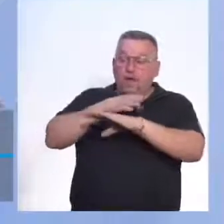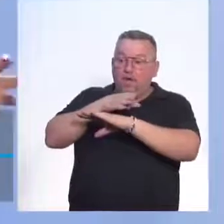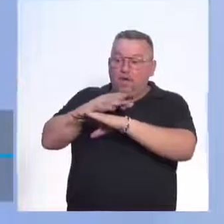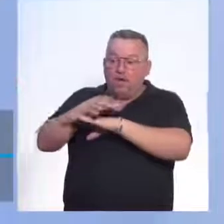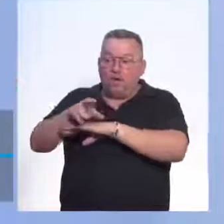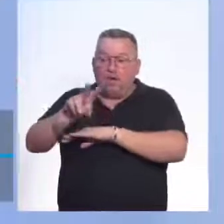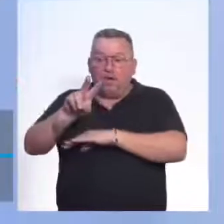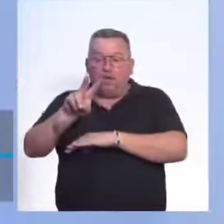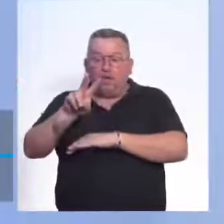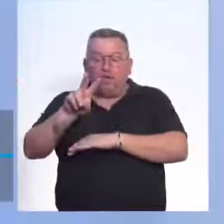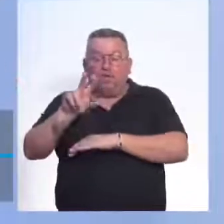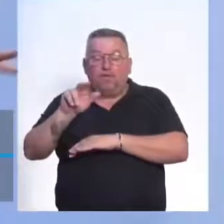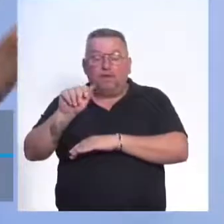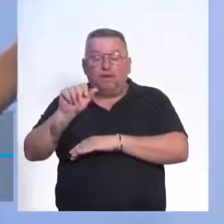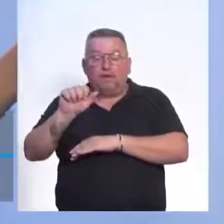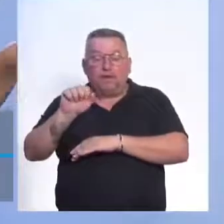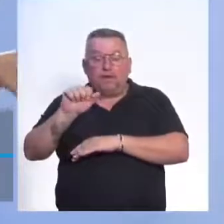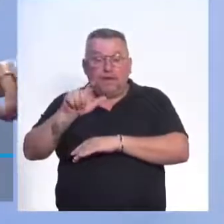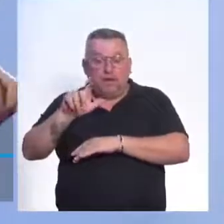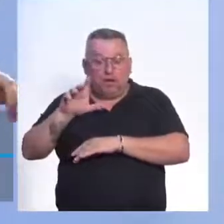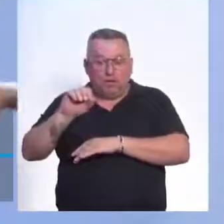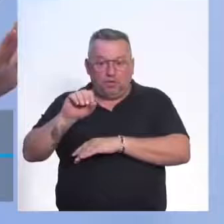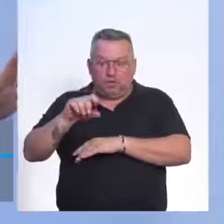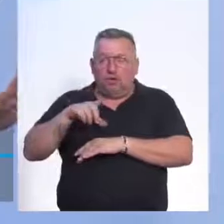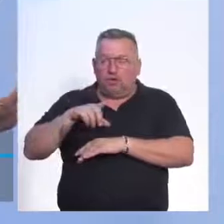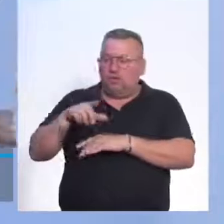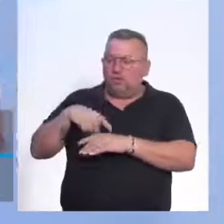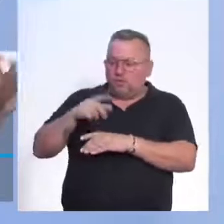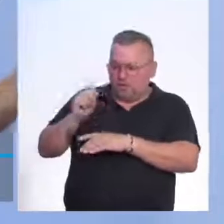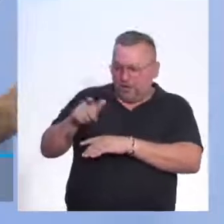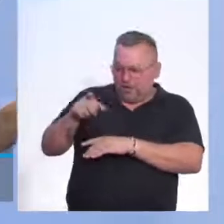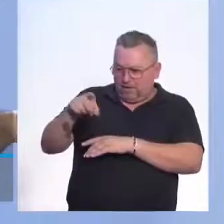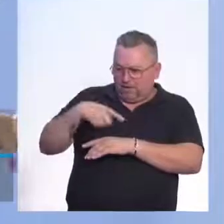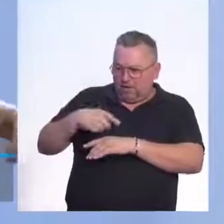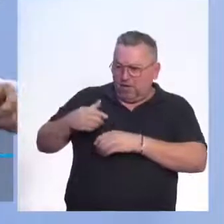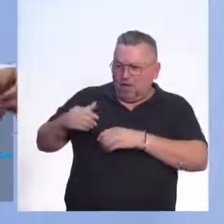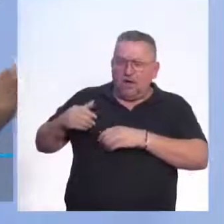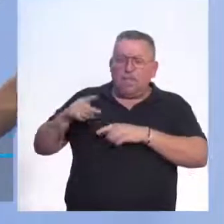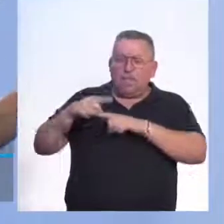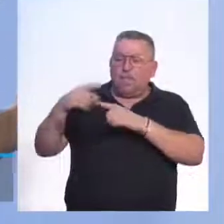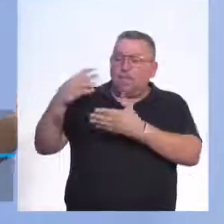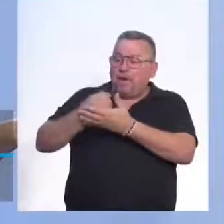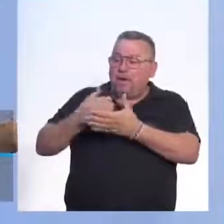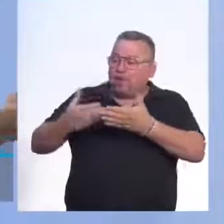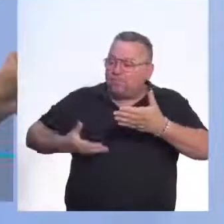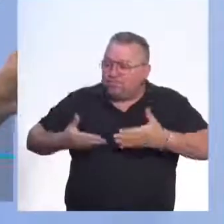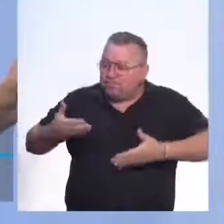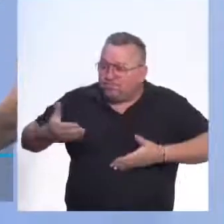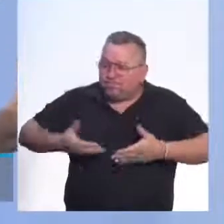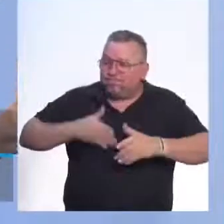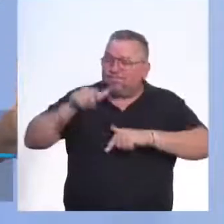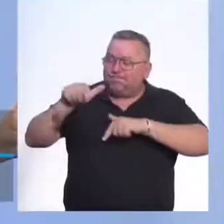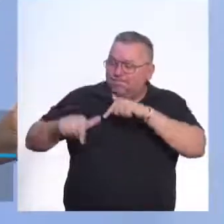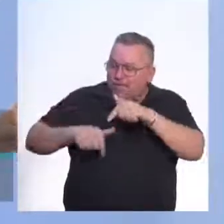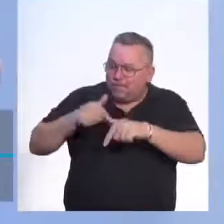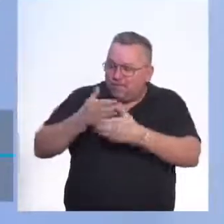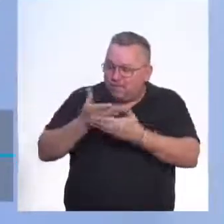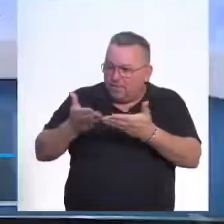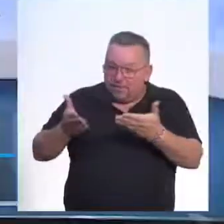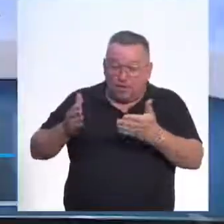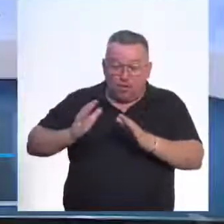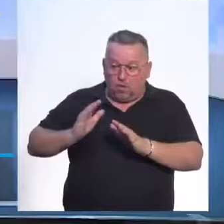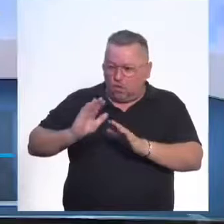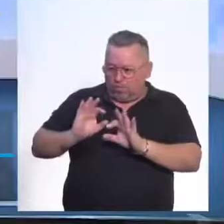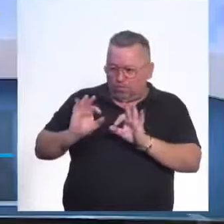assim, olha, você me protege, pega o seu exército aí. Quem que é o seu exército? Os seus servos, os seus camponeses. Por Que favor, não são nobres. que